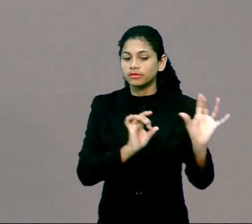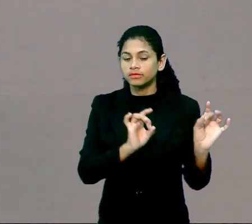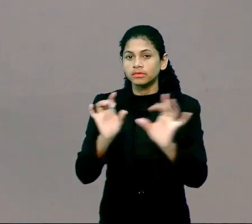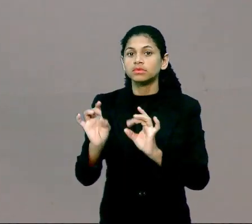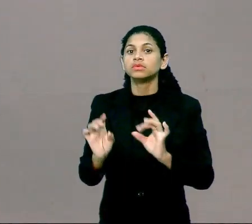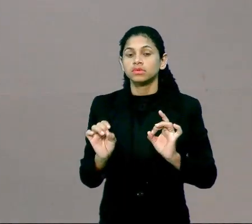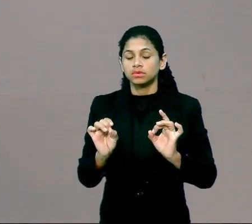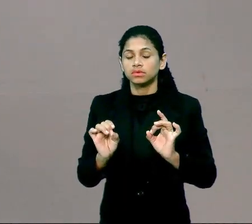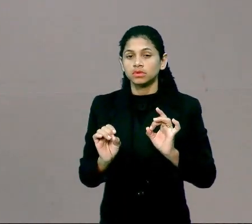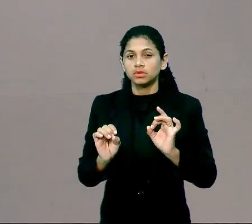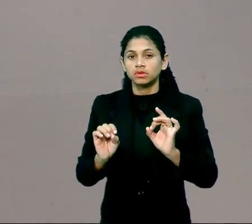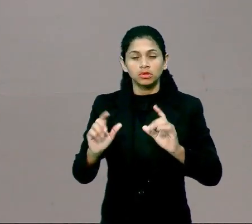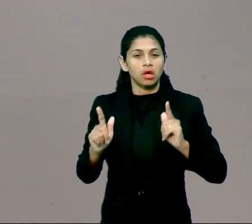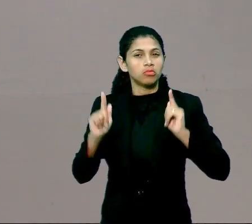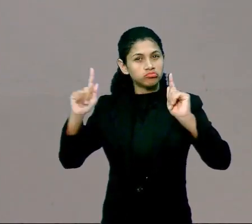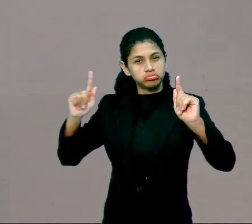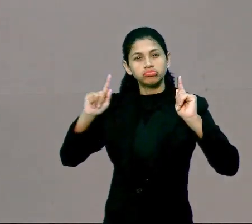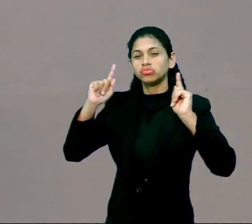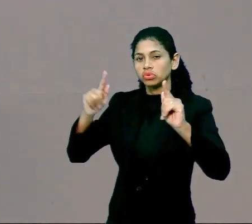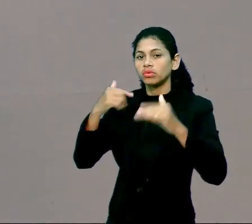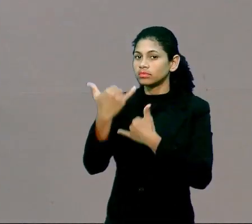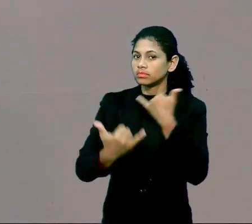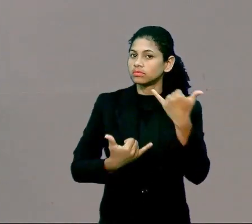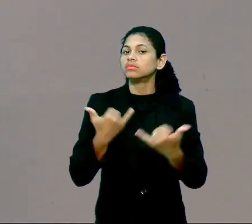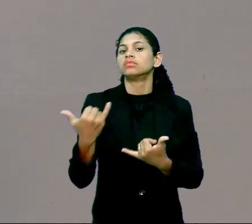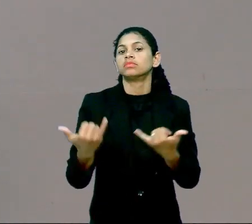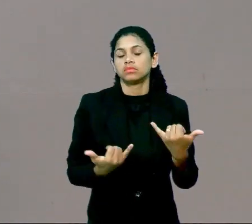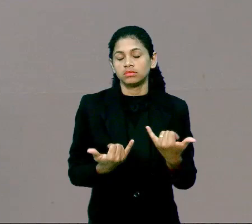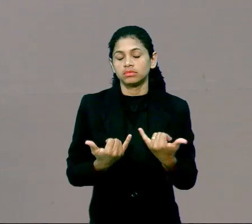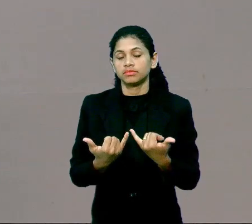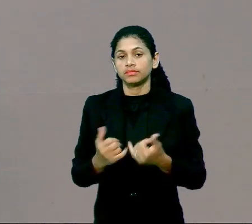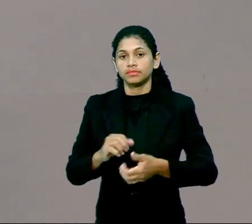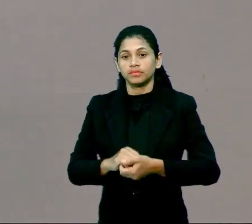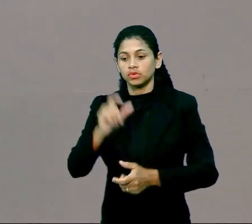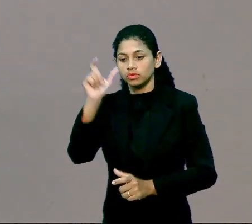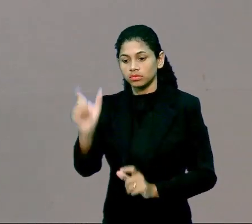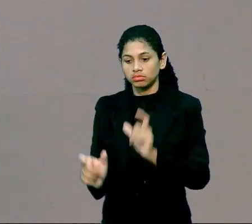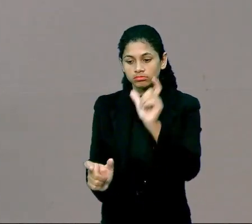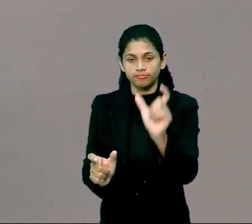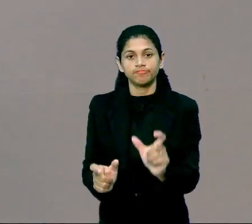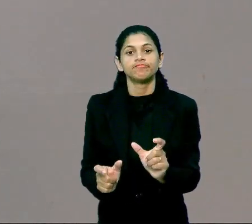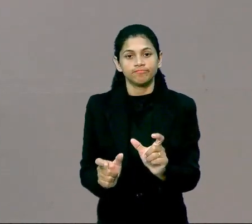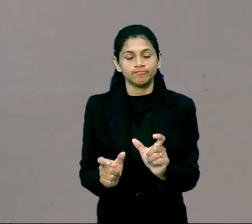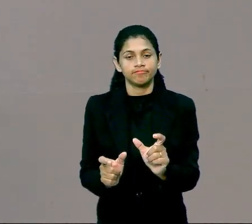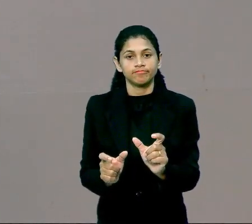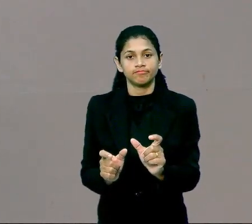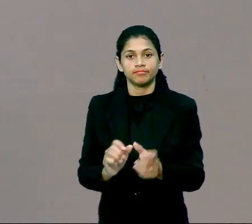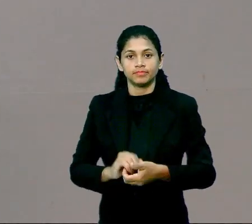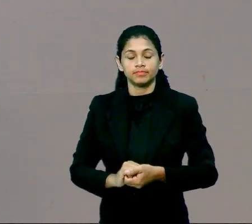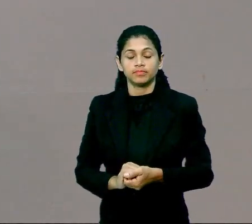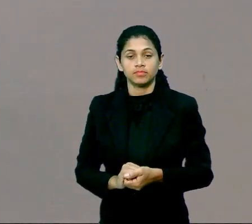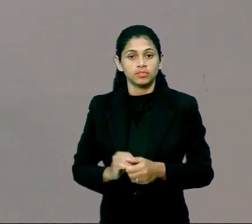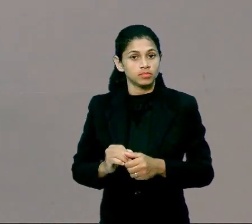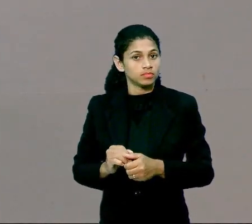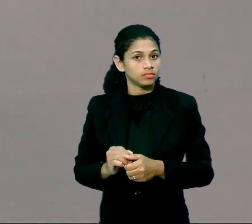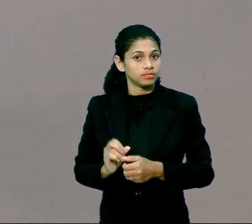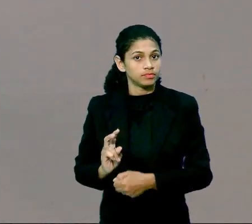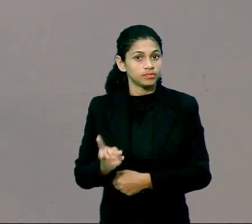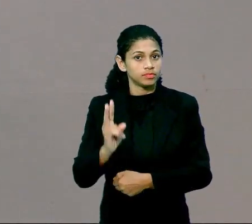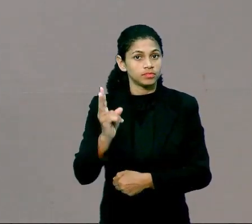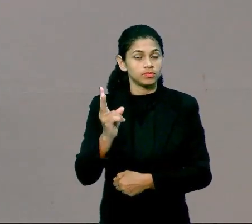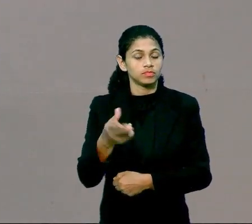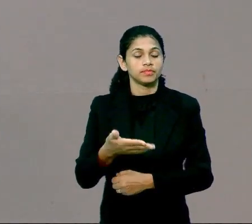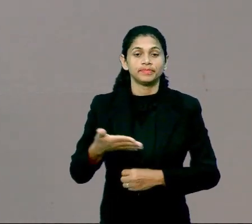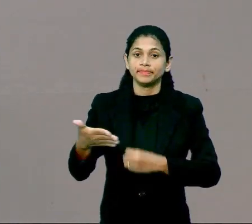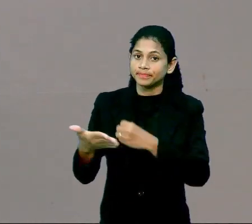os indivíduos vão ser os gladiadores, os novos gladiadores. Então a gente tem essa dinâmica de continua a mesma manutenção do esporte,